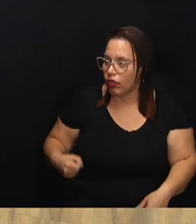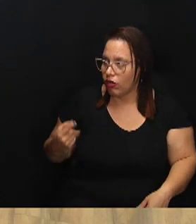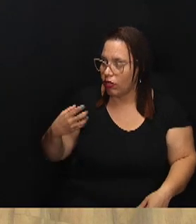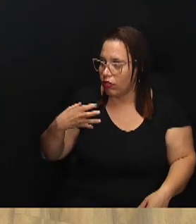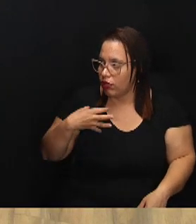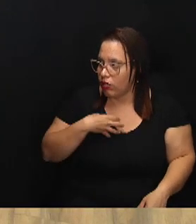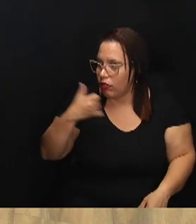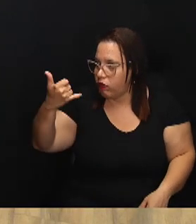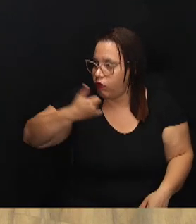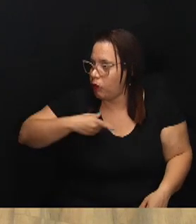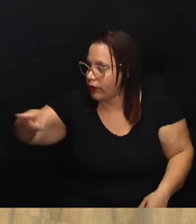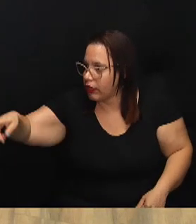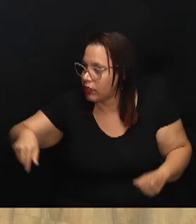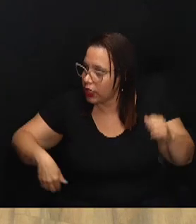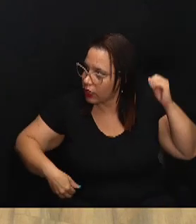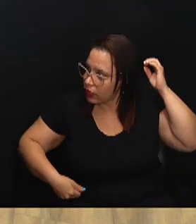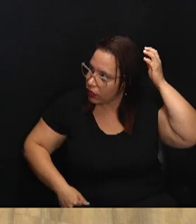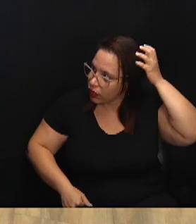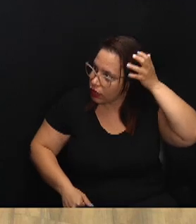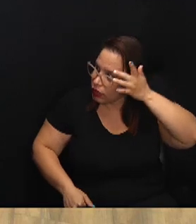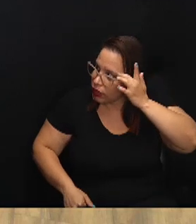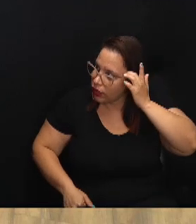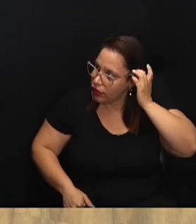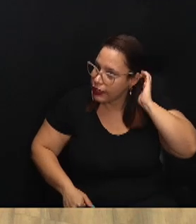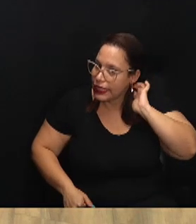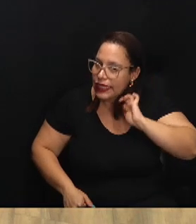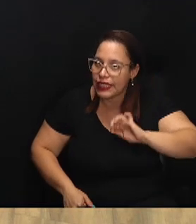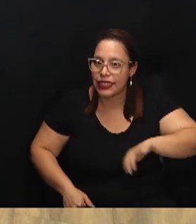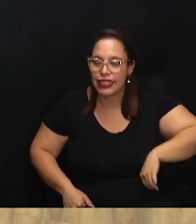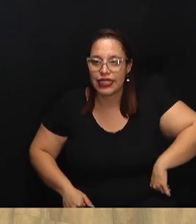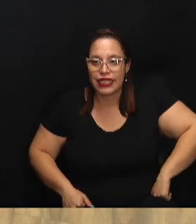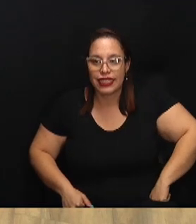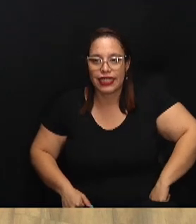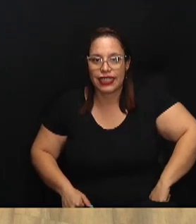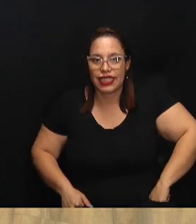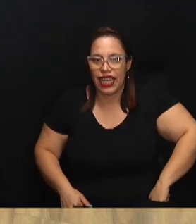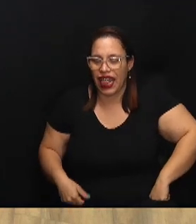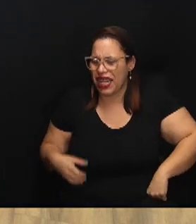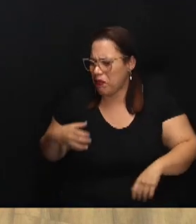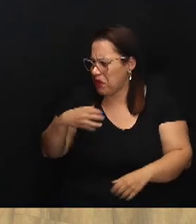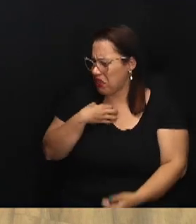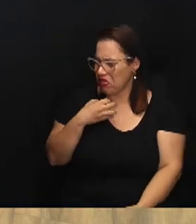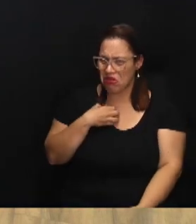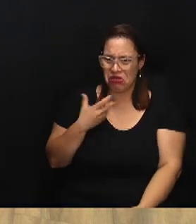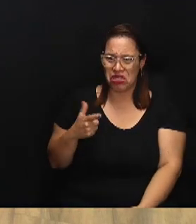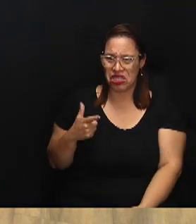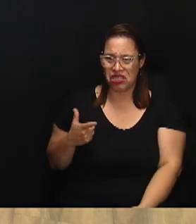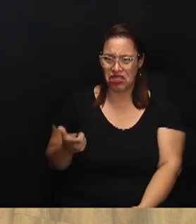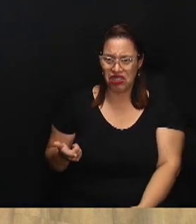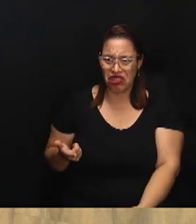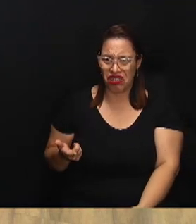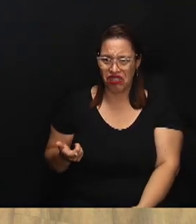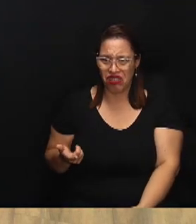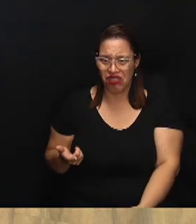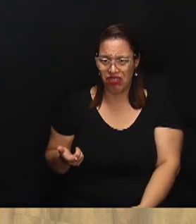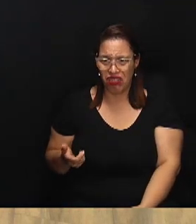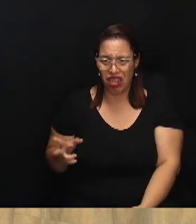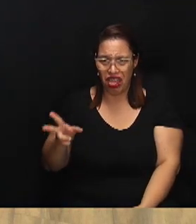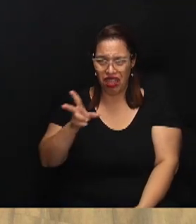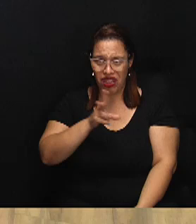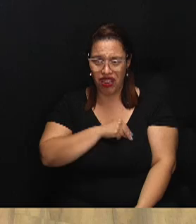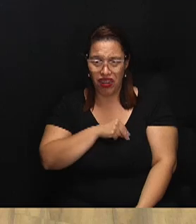alguém falou isso para você? Você achou que essa pessoa era insensível? O que você tinha vontade? São tantos